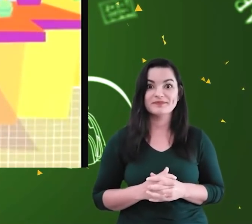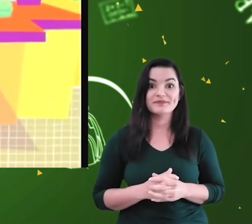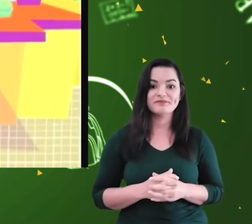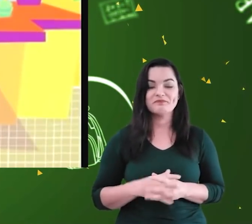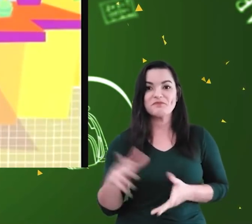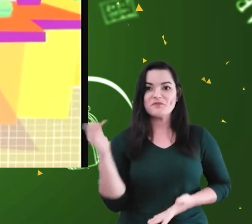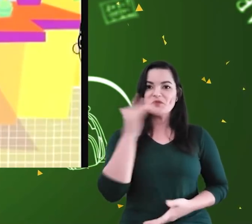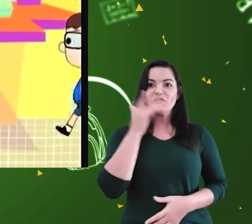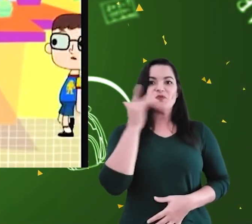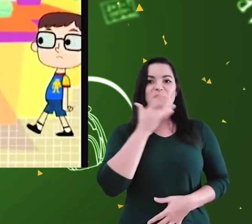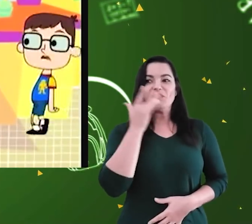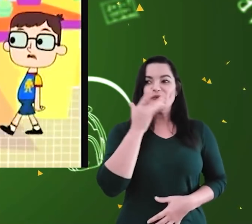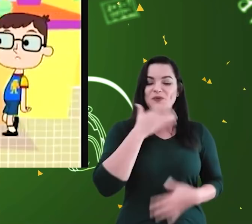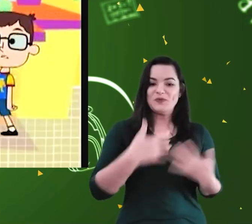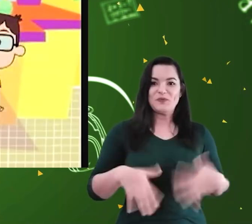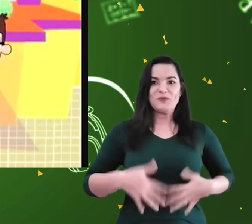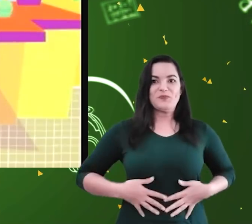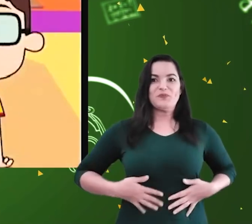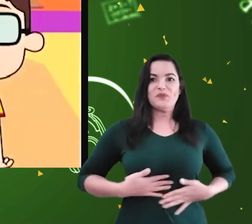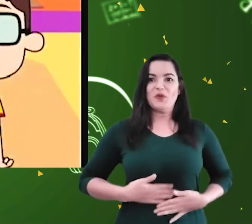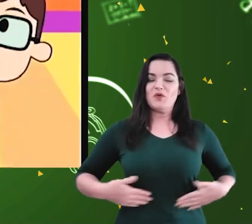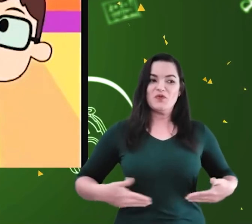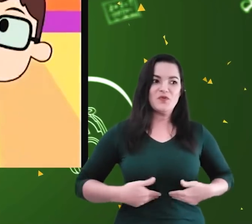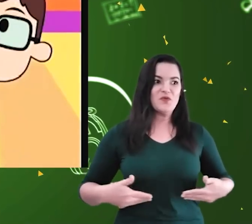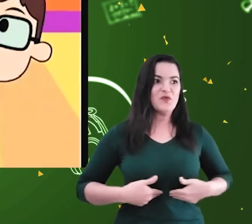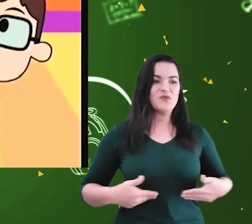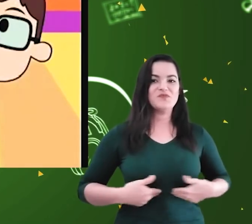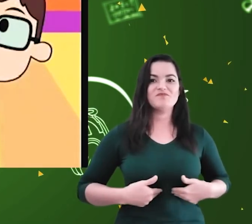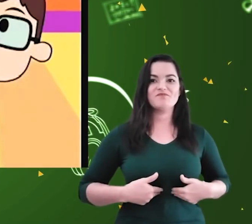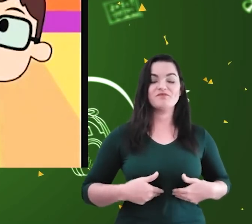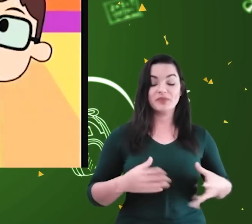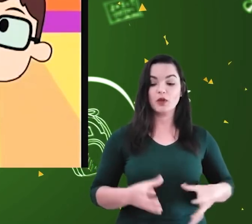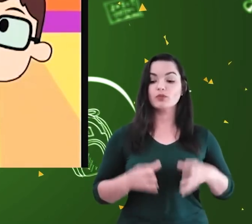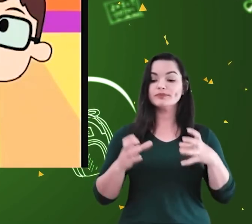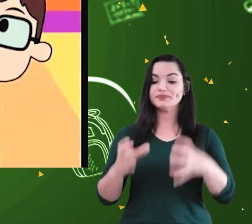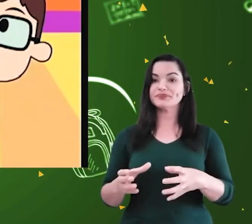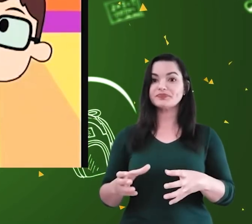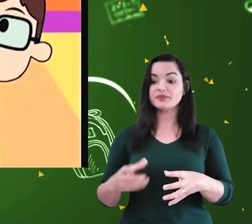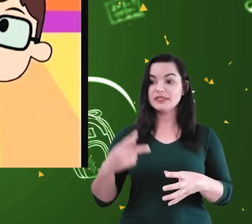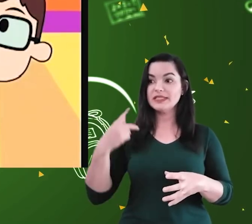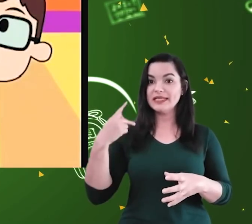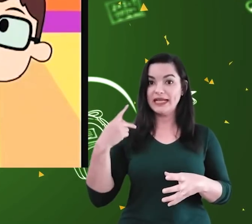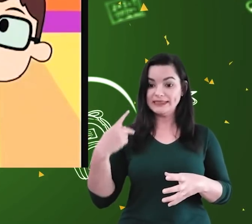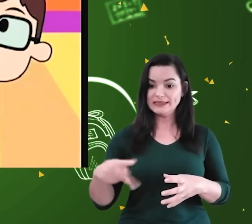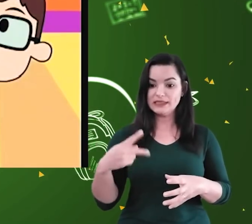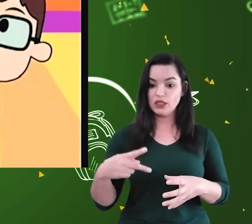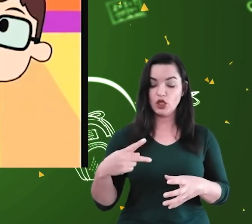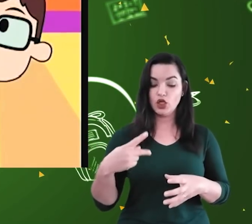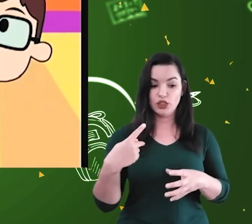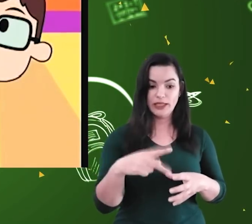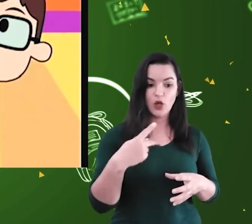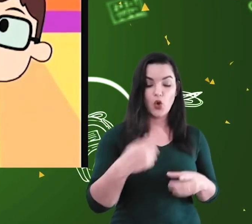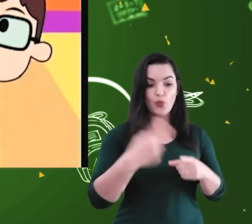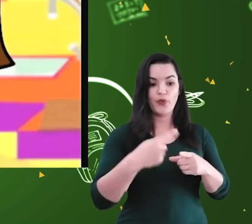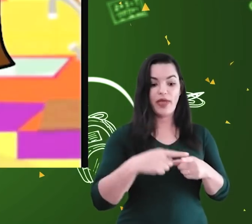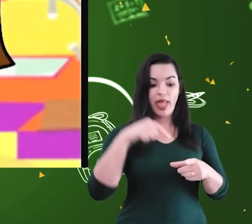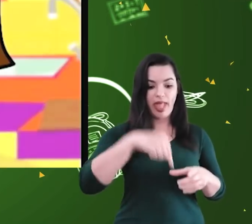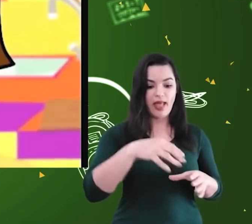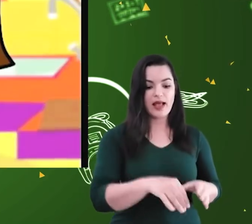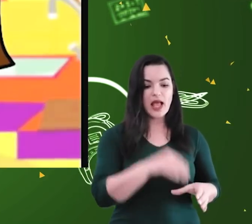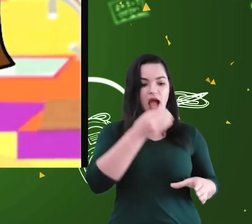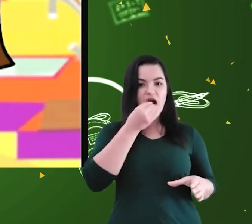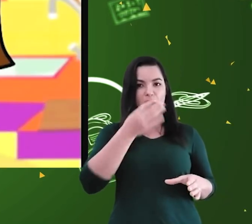Que delícia! Que fome que eu tô! Então toma, esse é seu, porque esse daqui é meu.